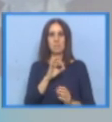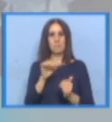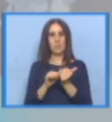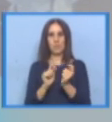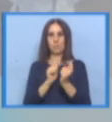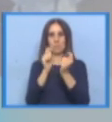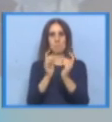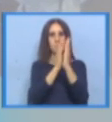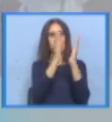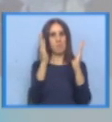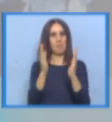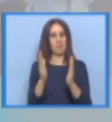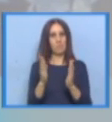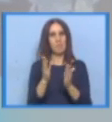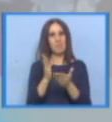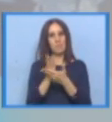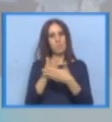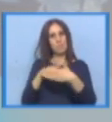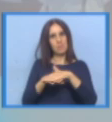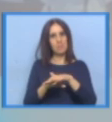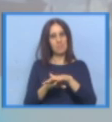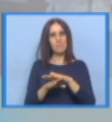de bibliotecário do Arquivo Vaticano.